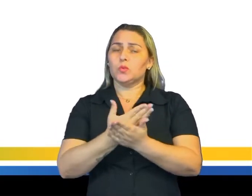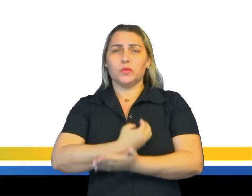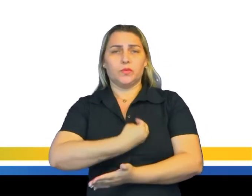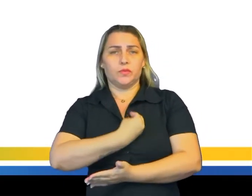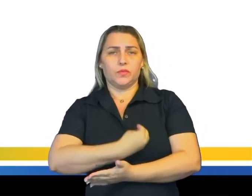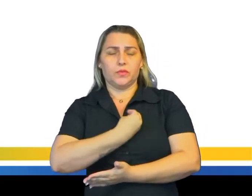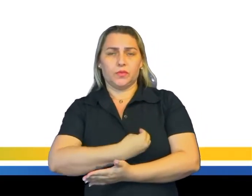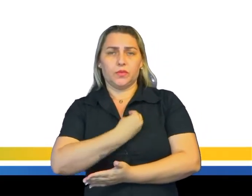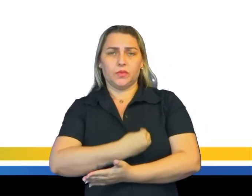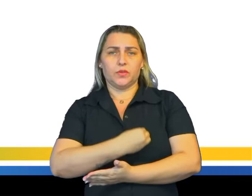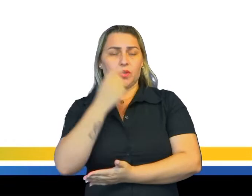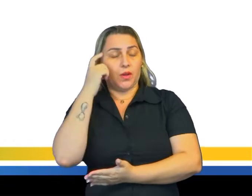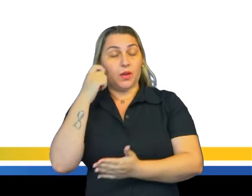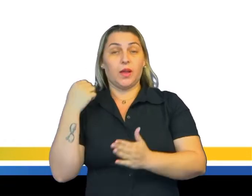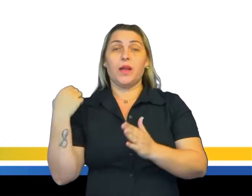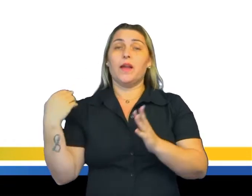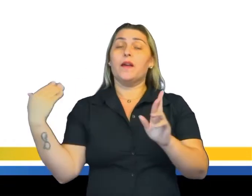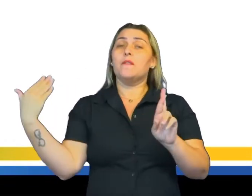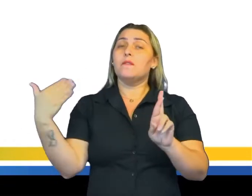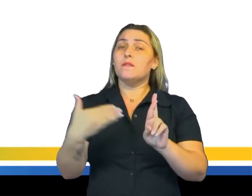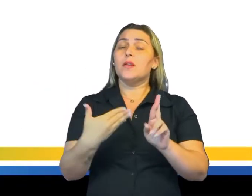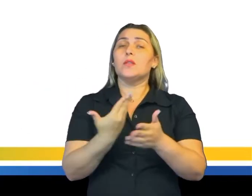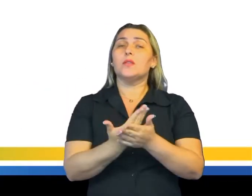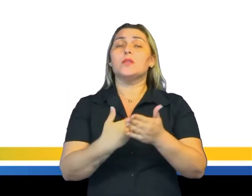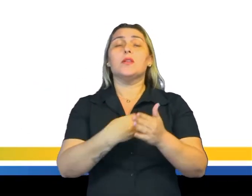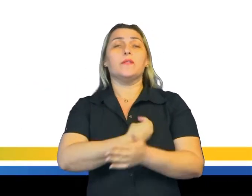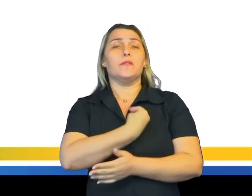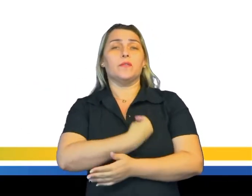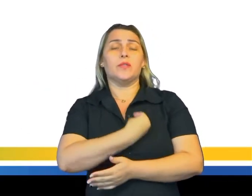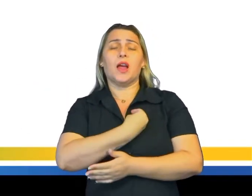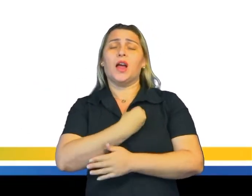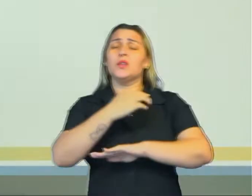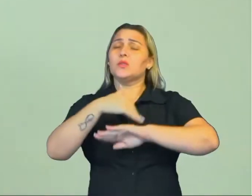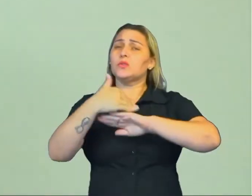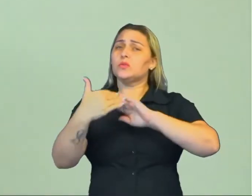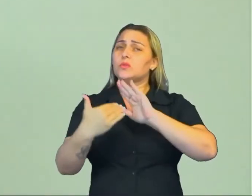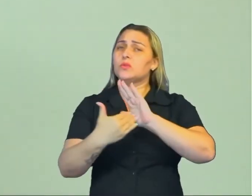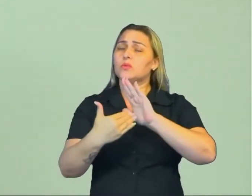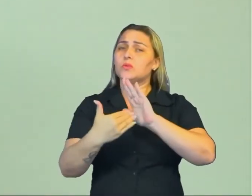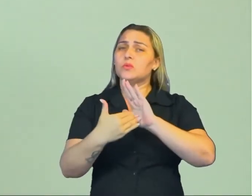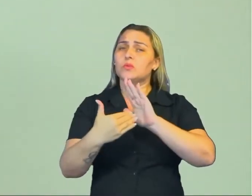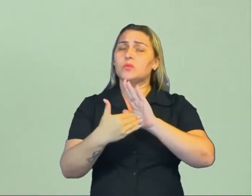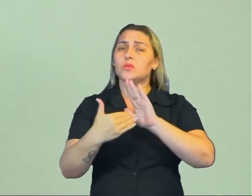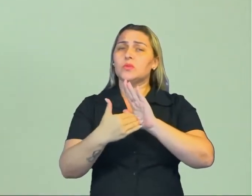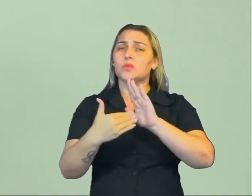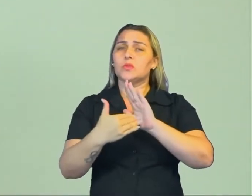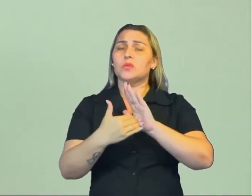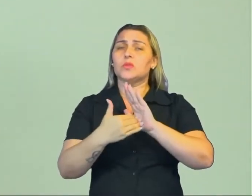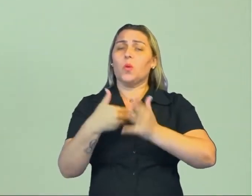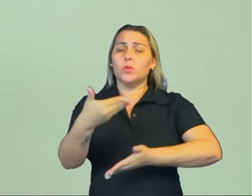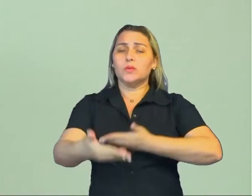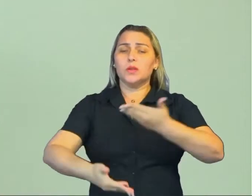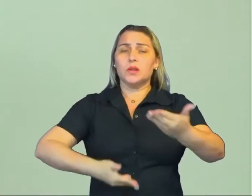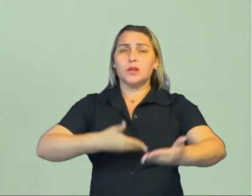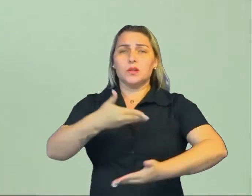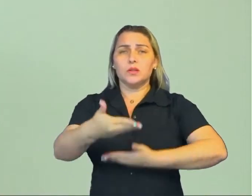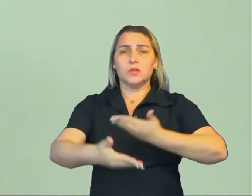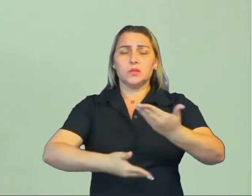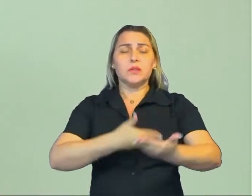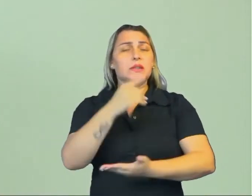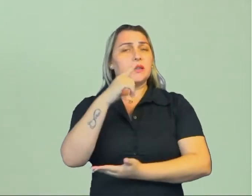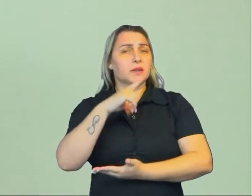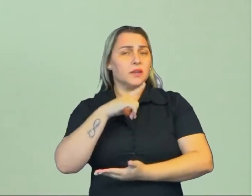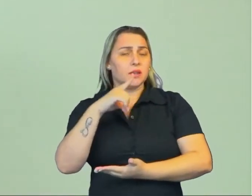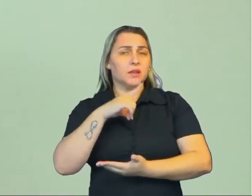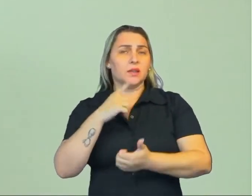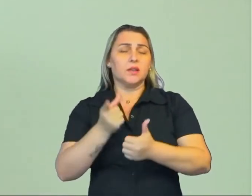vida. Quando se refere a estudo da vida, se refere a quê? A todos os relacionamentos que